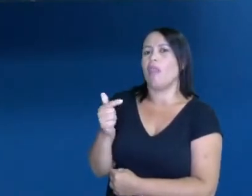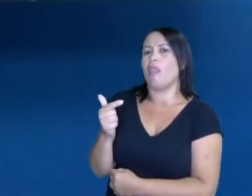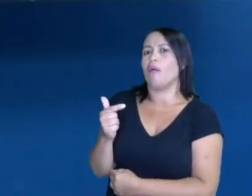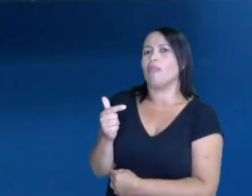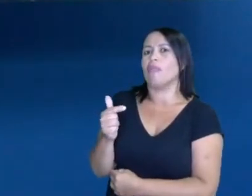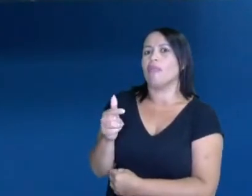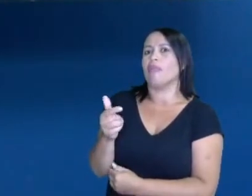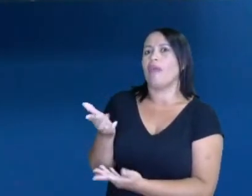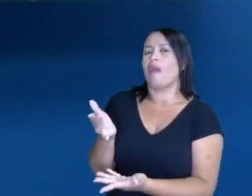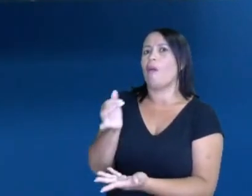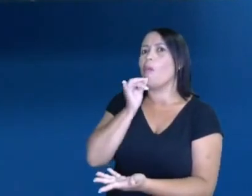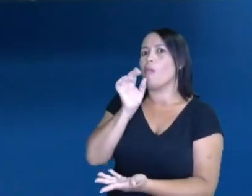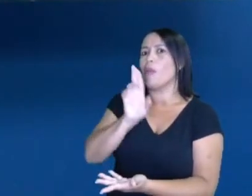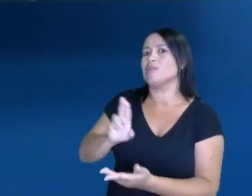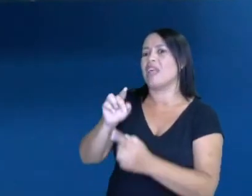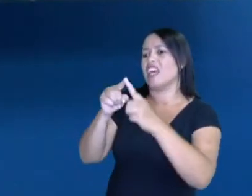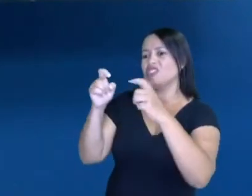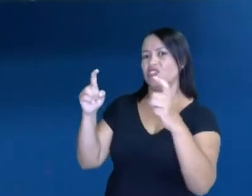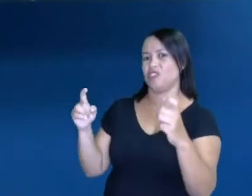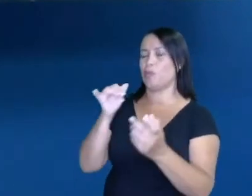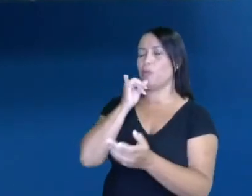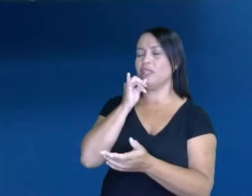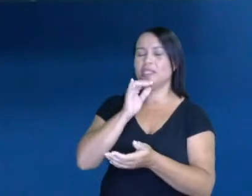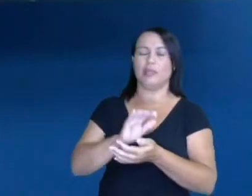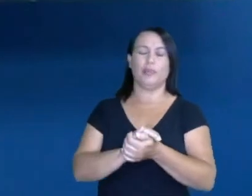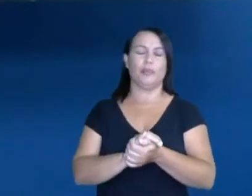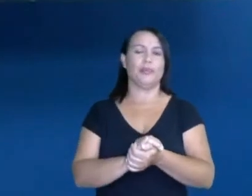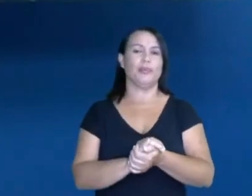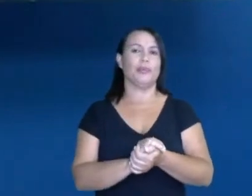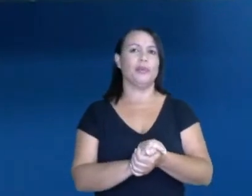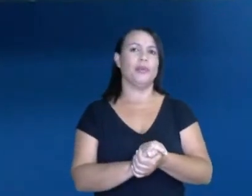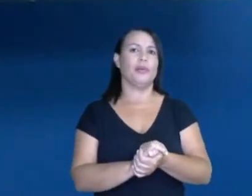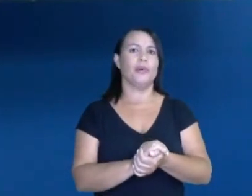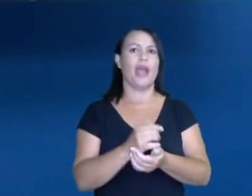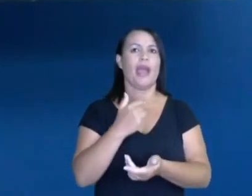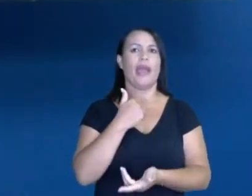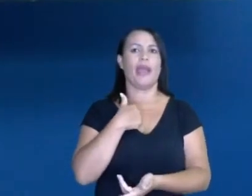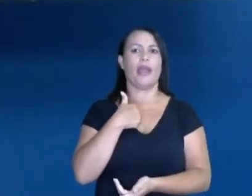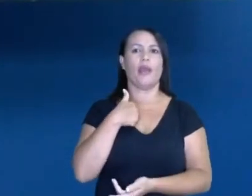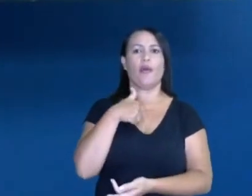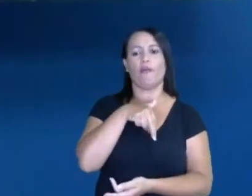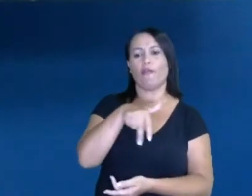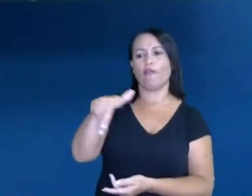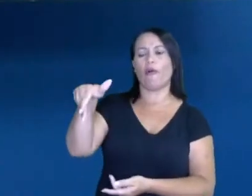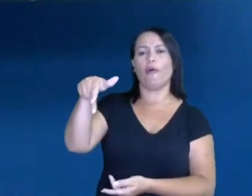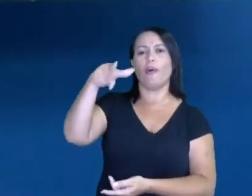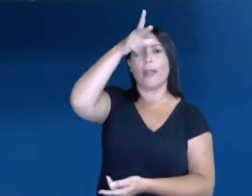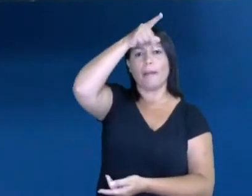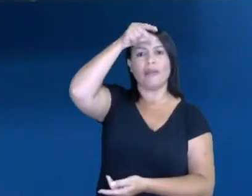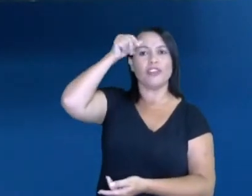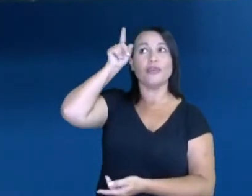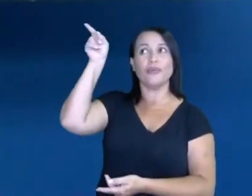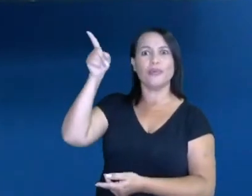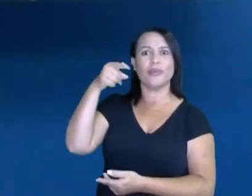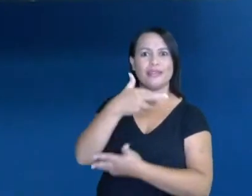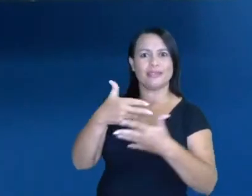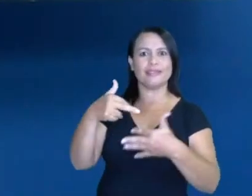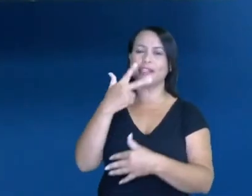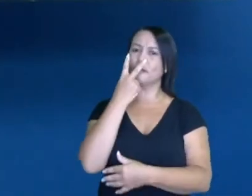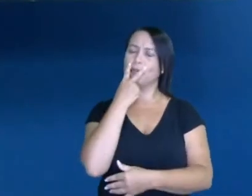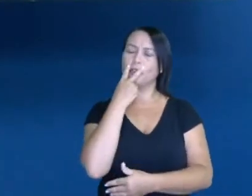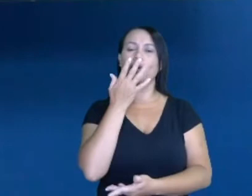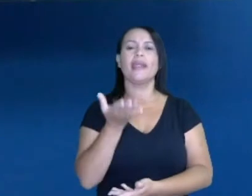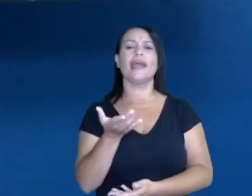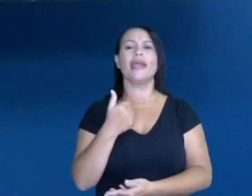essa licença para utilizar gírias. Por exemplo, vamos supor que eu vou na prefeitura da cidade de Vitória e eu